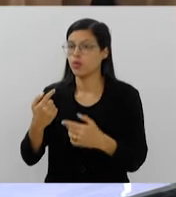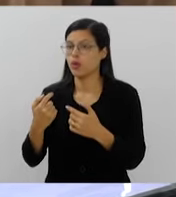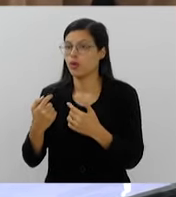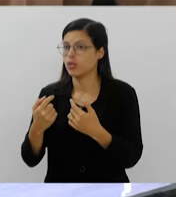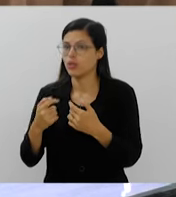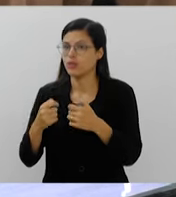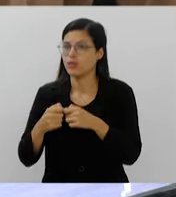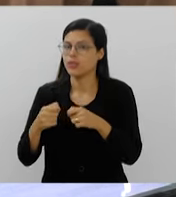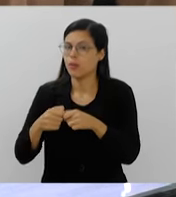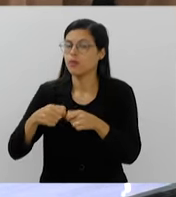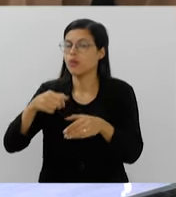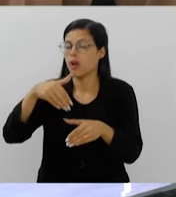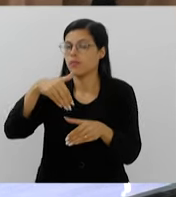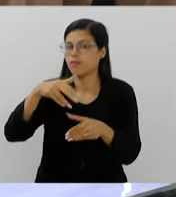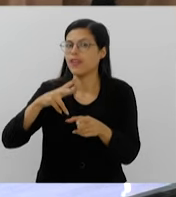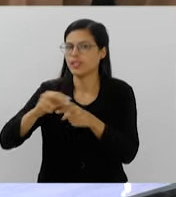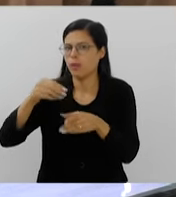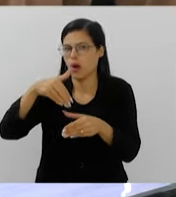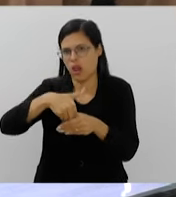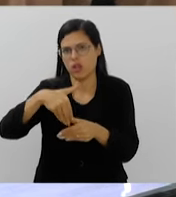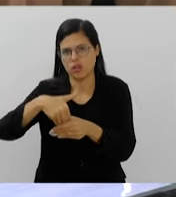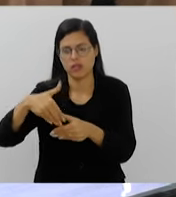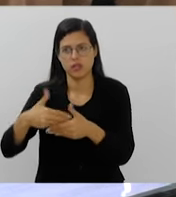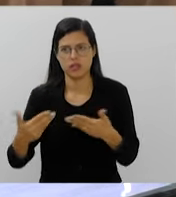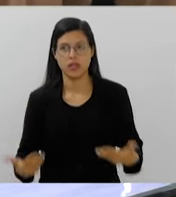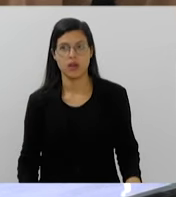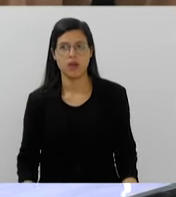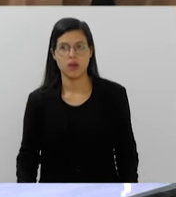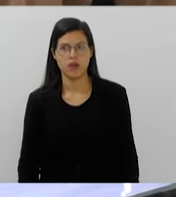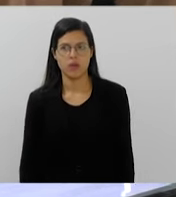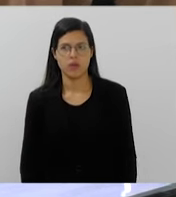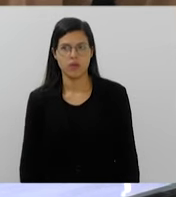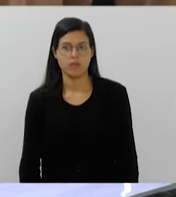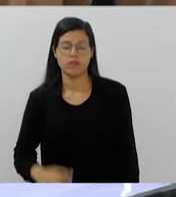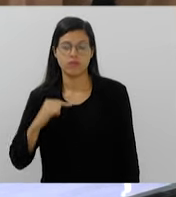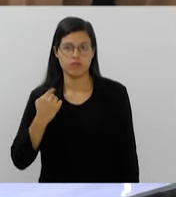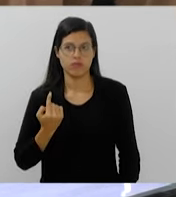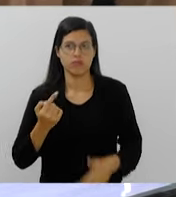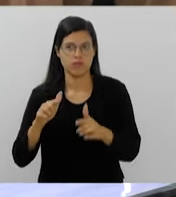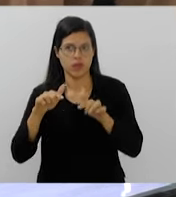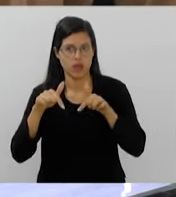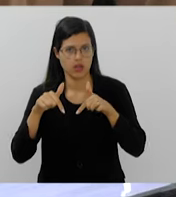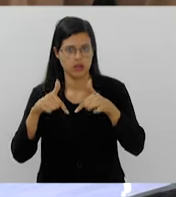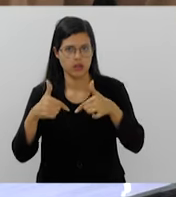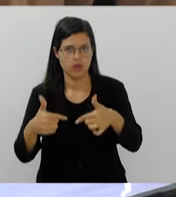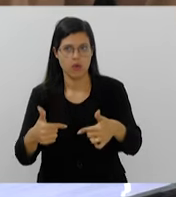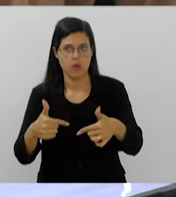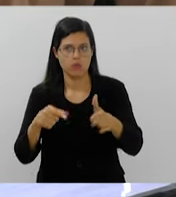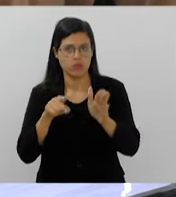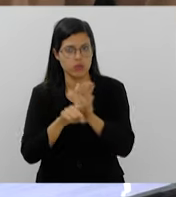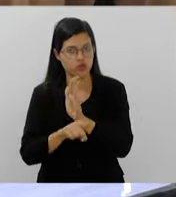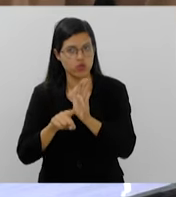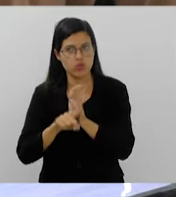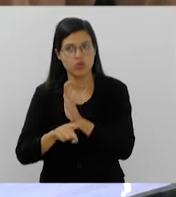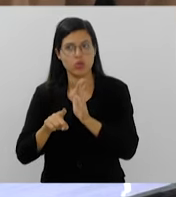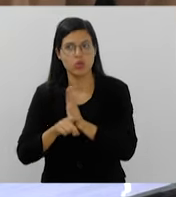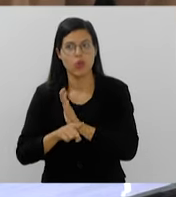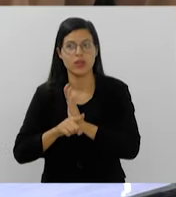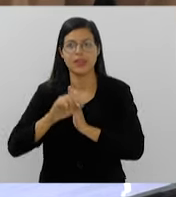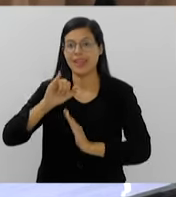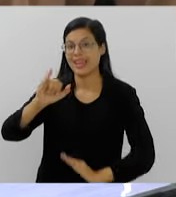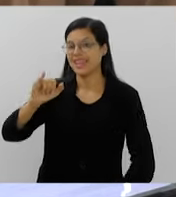somos. É a eleição. Agentes públicos têm um regime diferenciado. E a gente, por livre iniciativa, não desconta para o